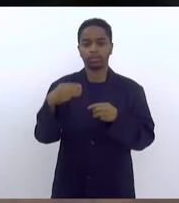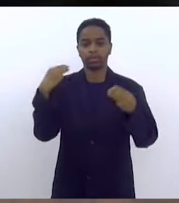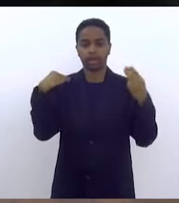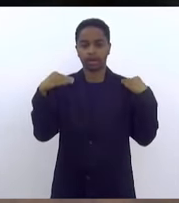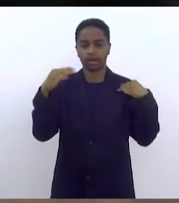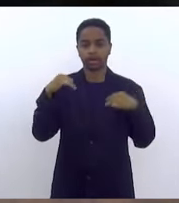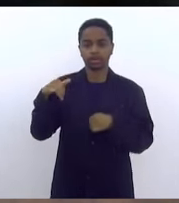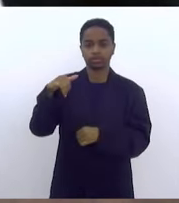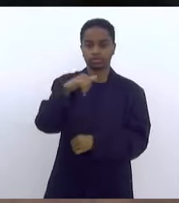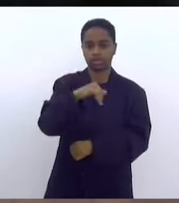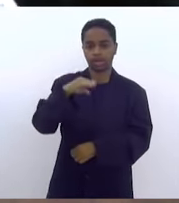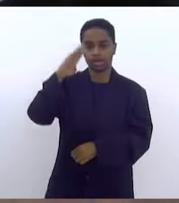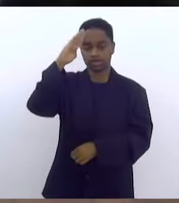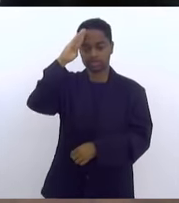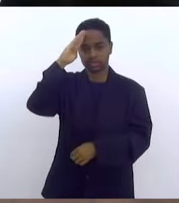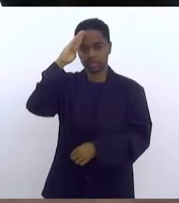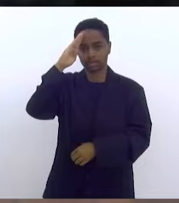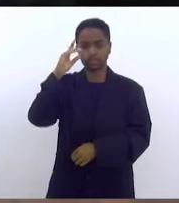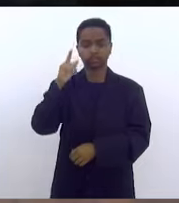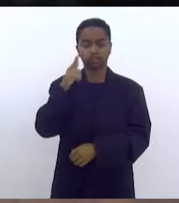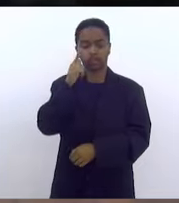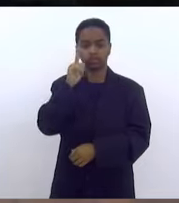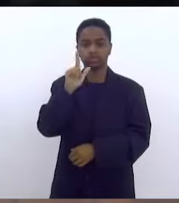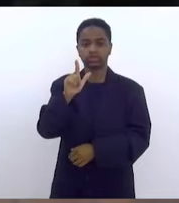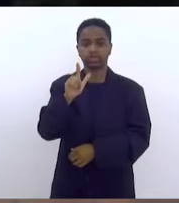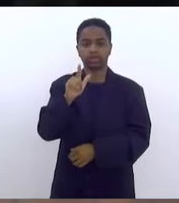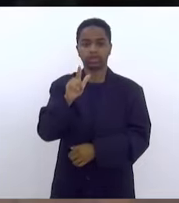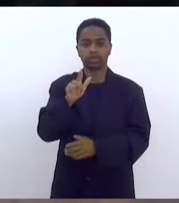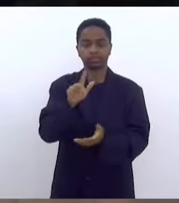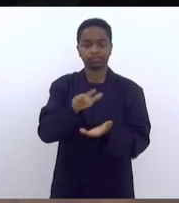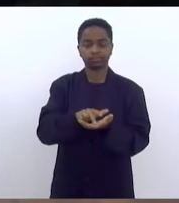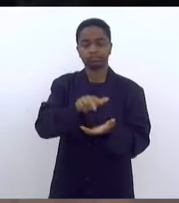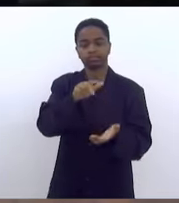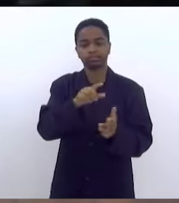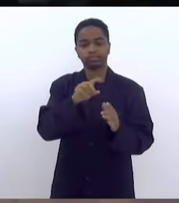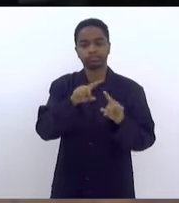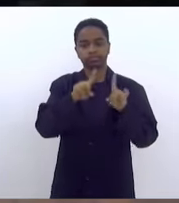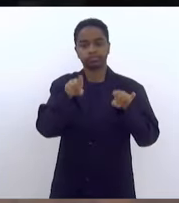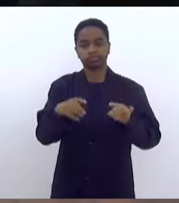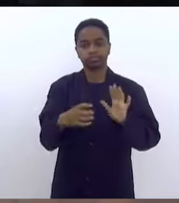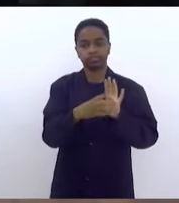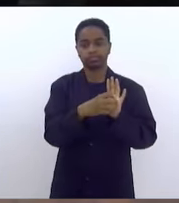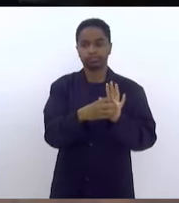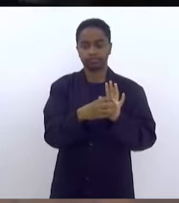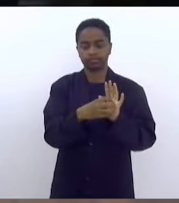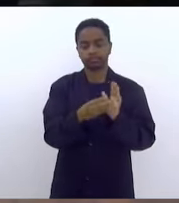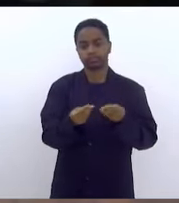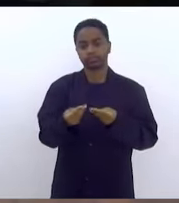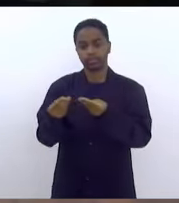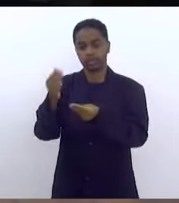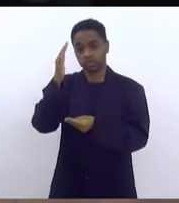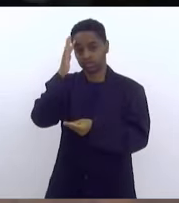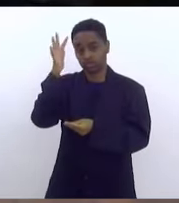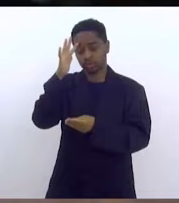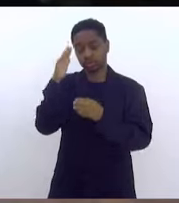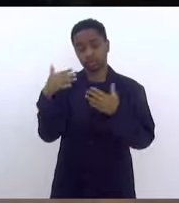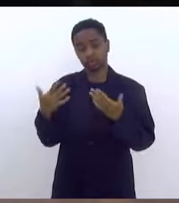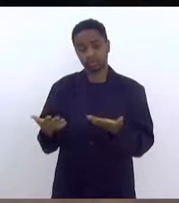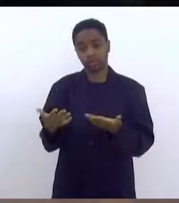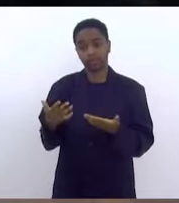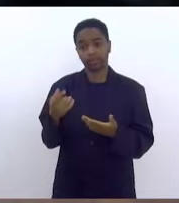Exército efetivava, dava sonho a esses militares. Você imagina, deputado